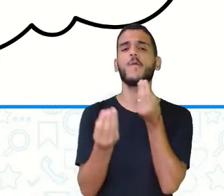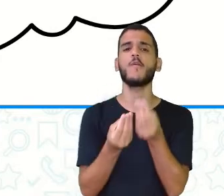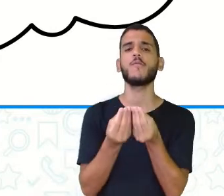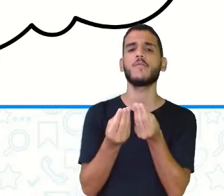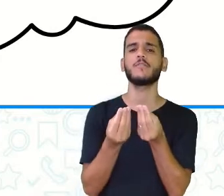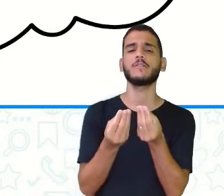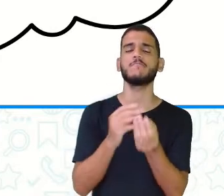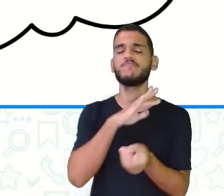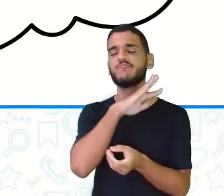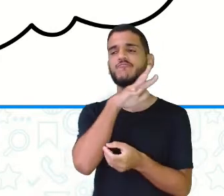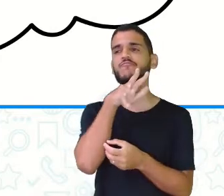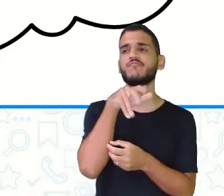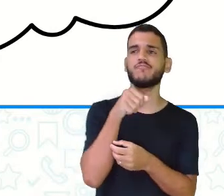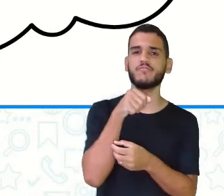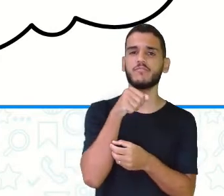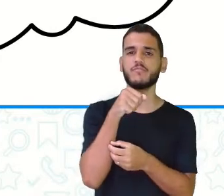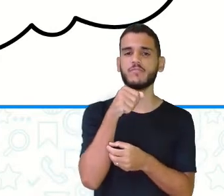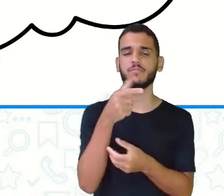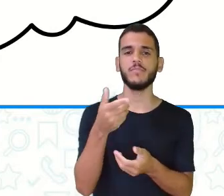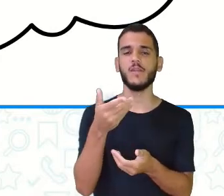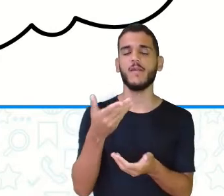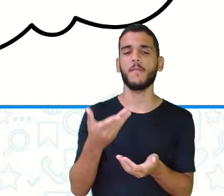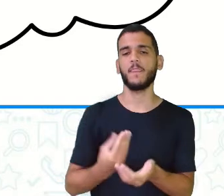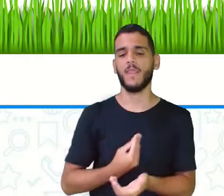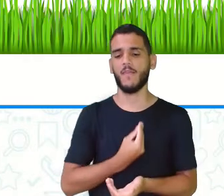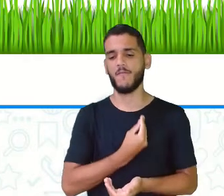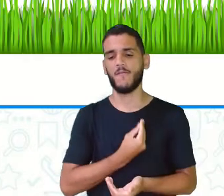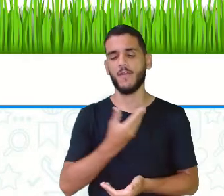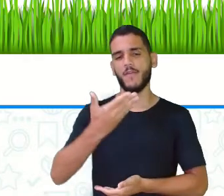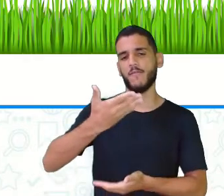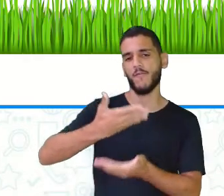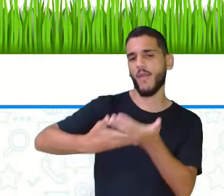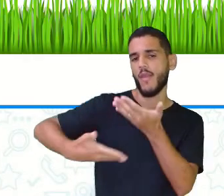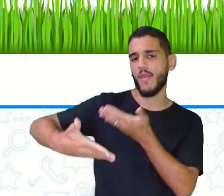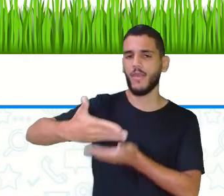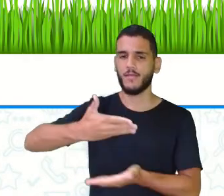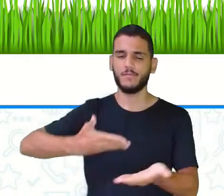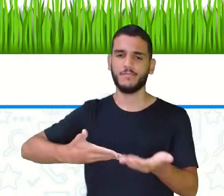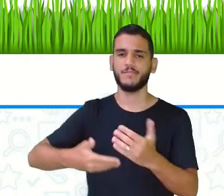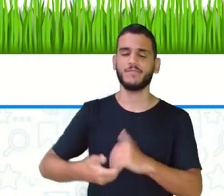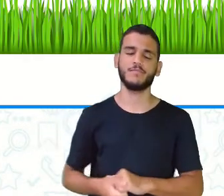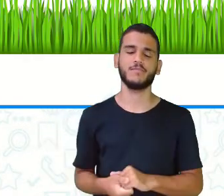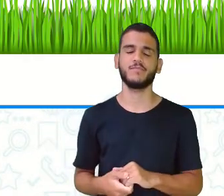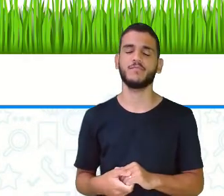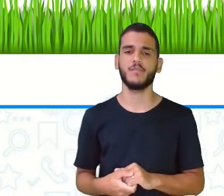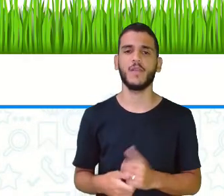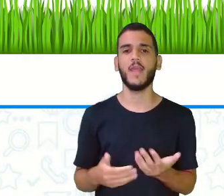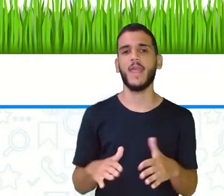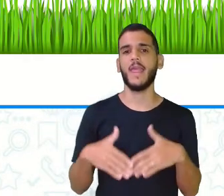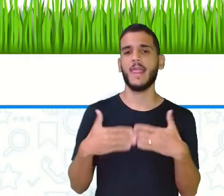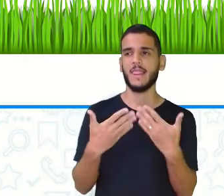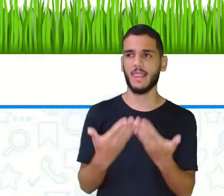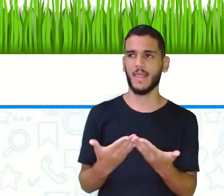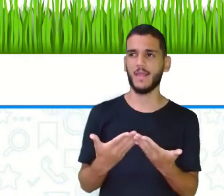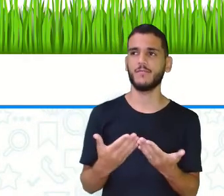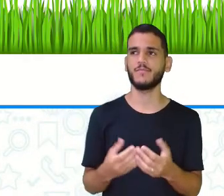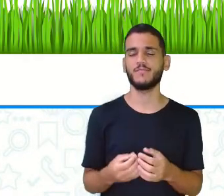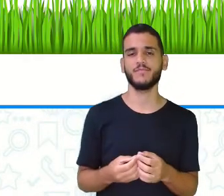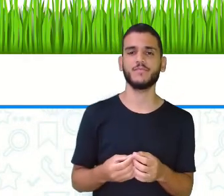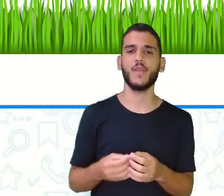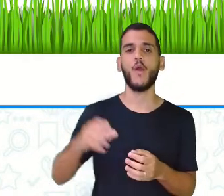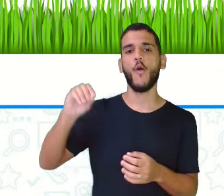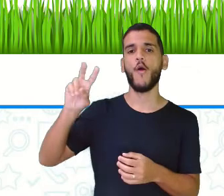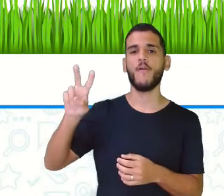os animais convivem entre si? Então, as ovelhinhas estão aqui e elas estão